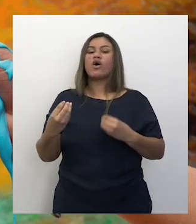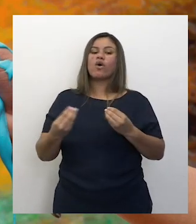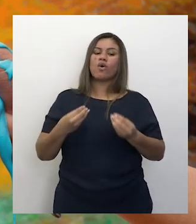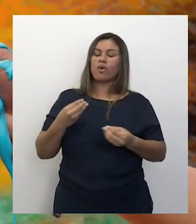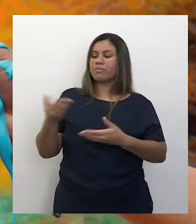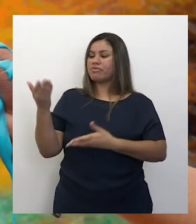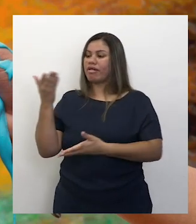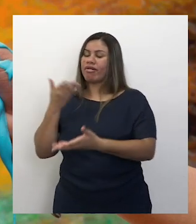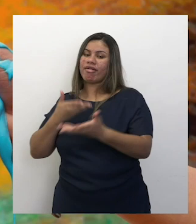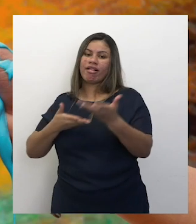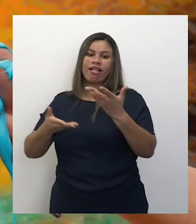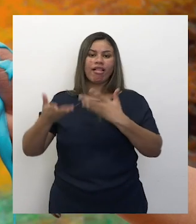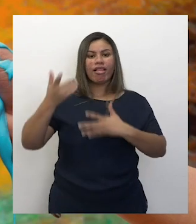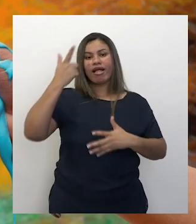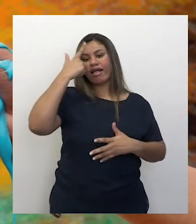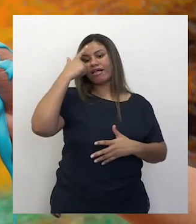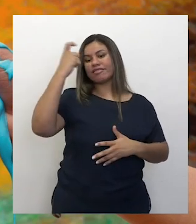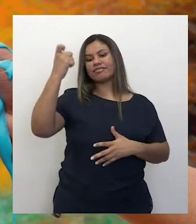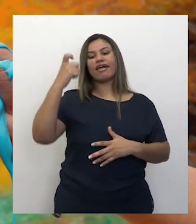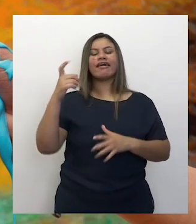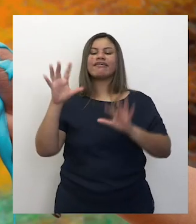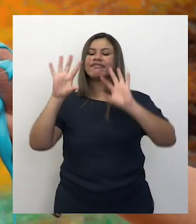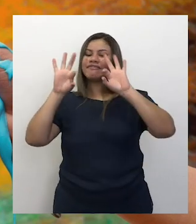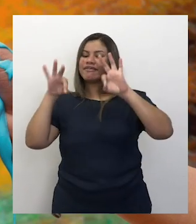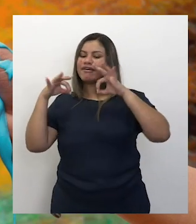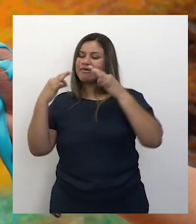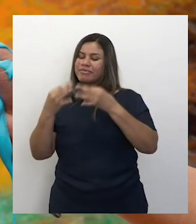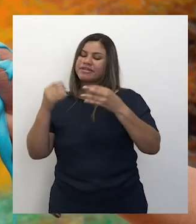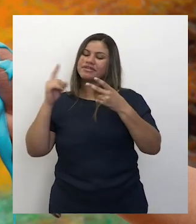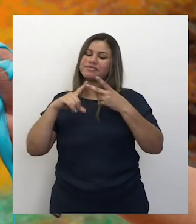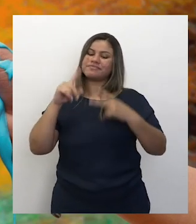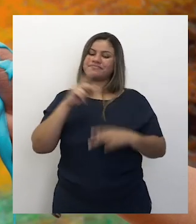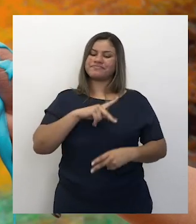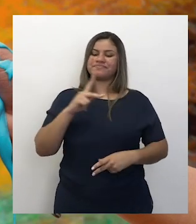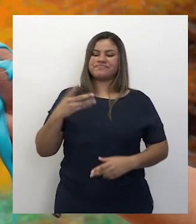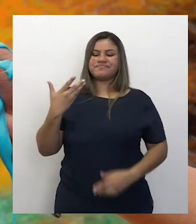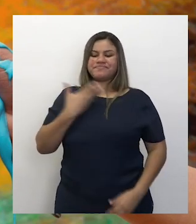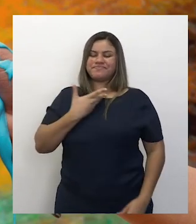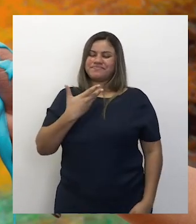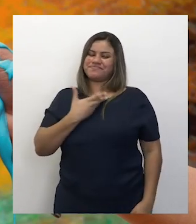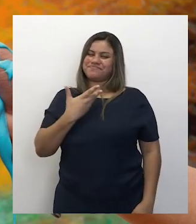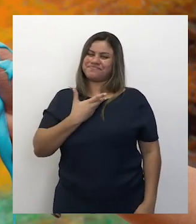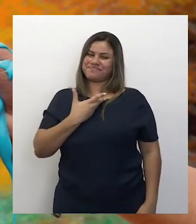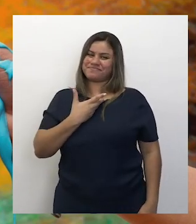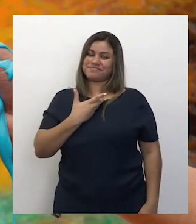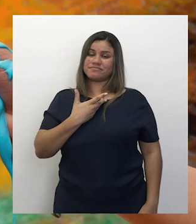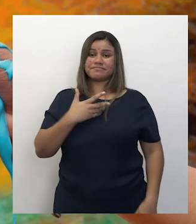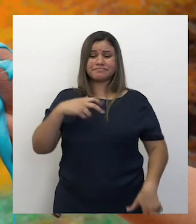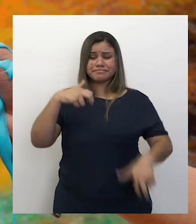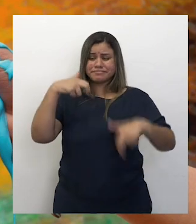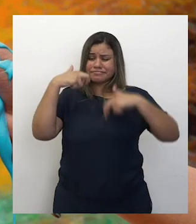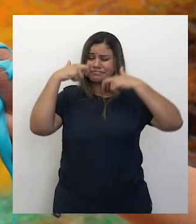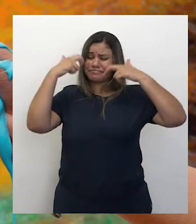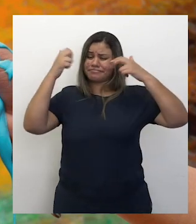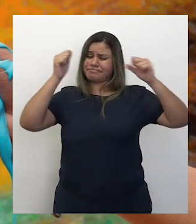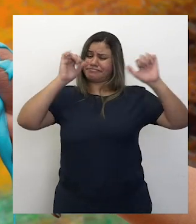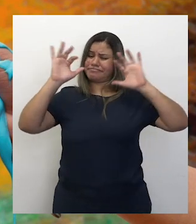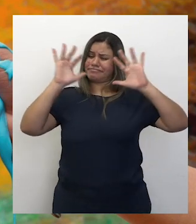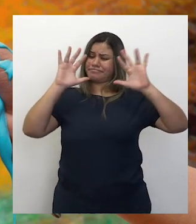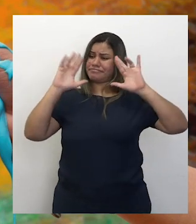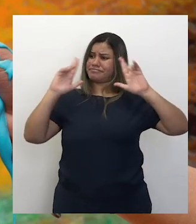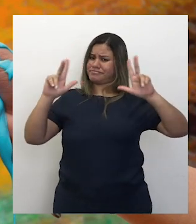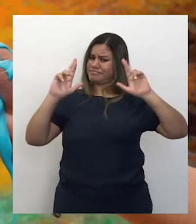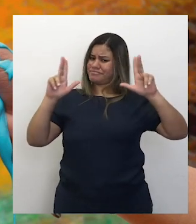com outras pessoas, famílias, professores, amigos, não tendo vergonha de pensar